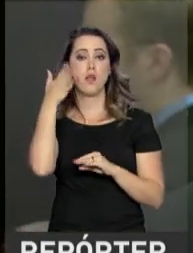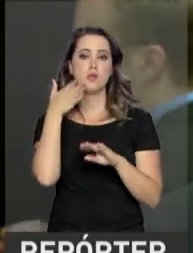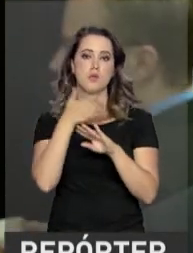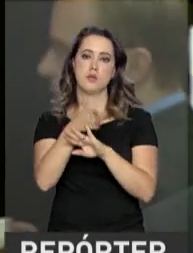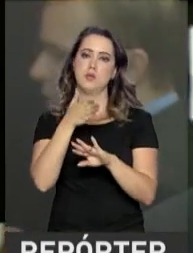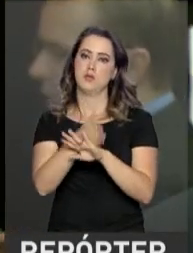fazer